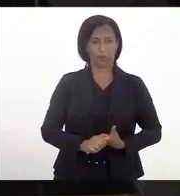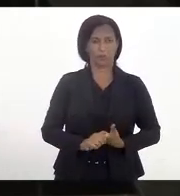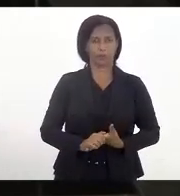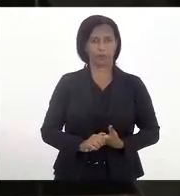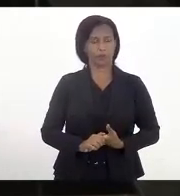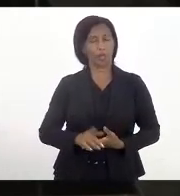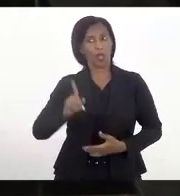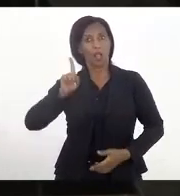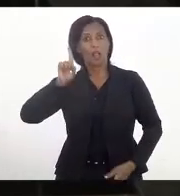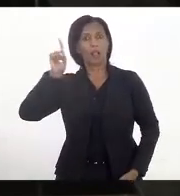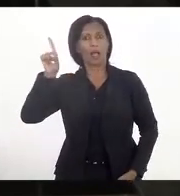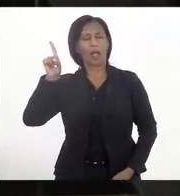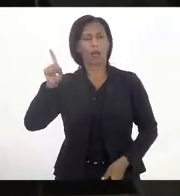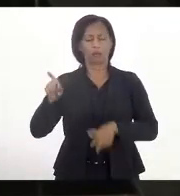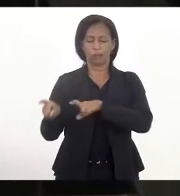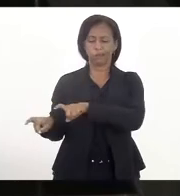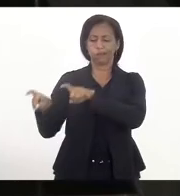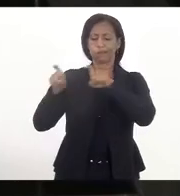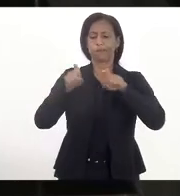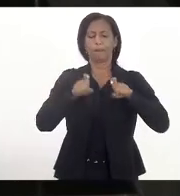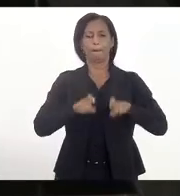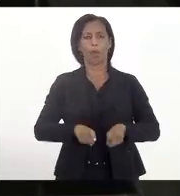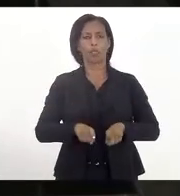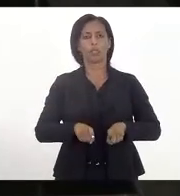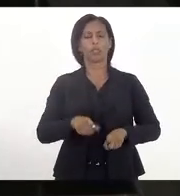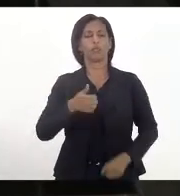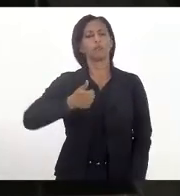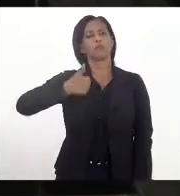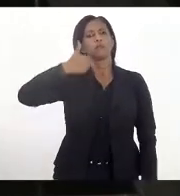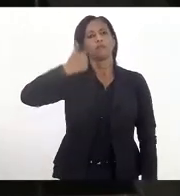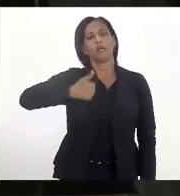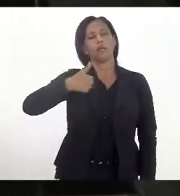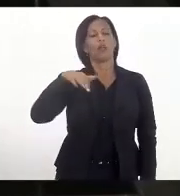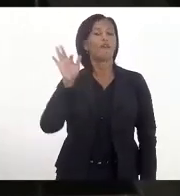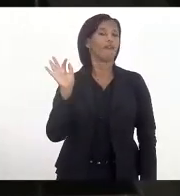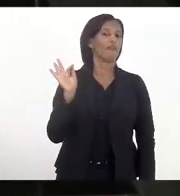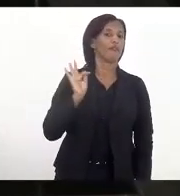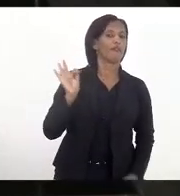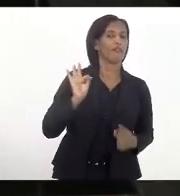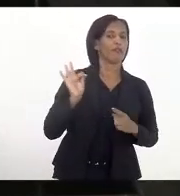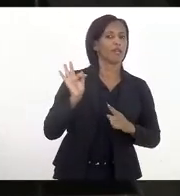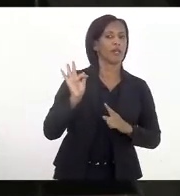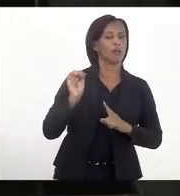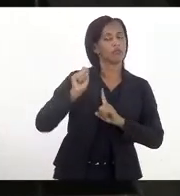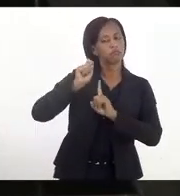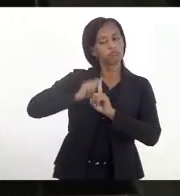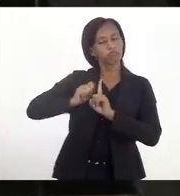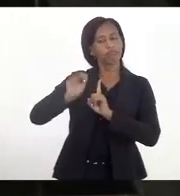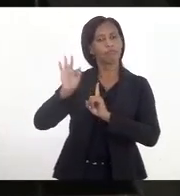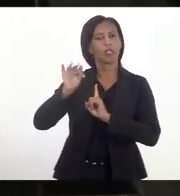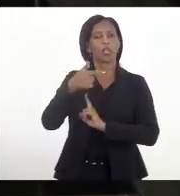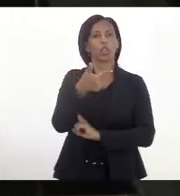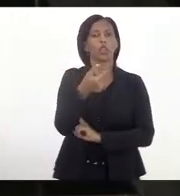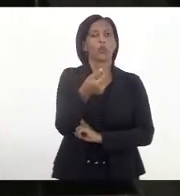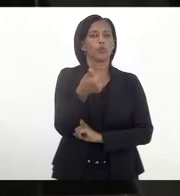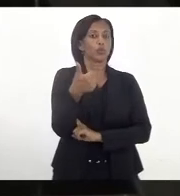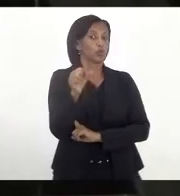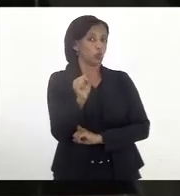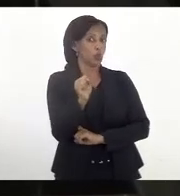e quando eu tomei posse em primeiro de fevereiro Bom dia 2018